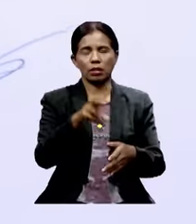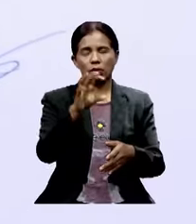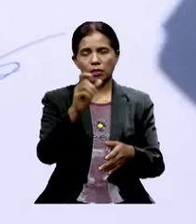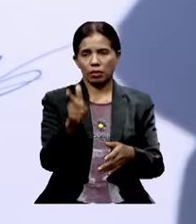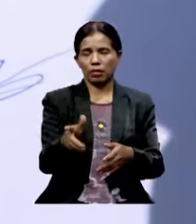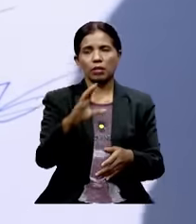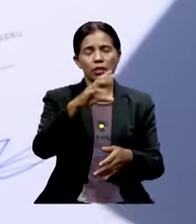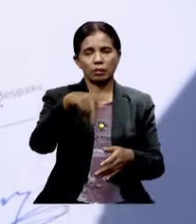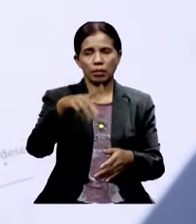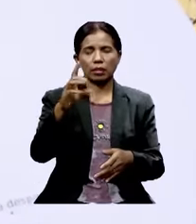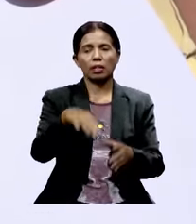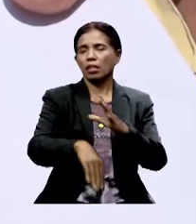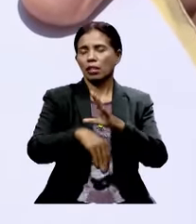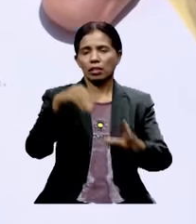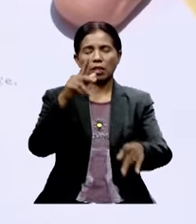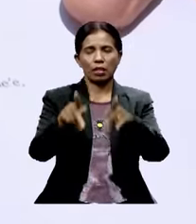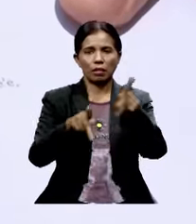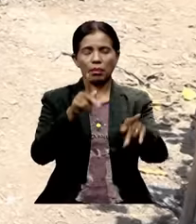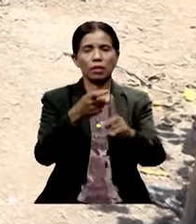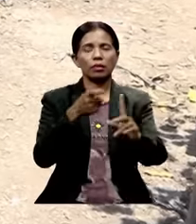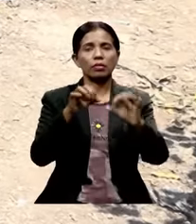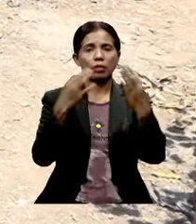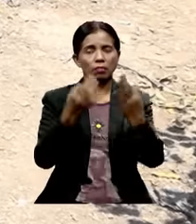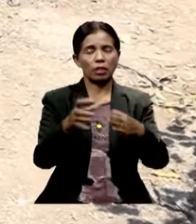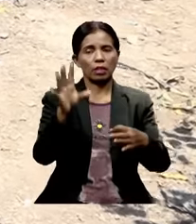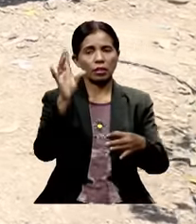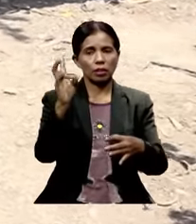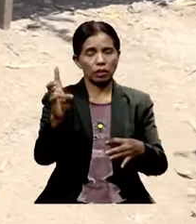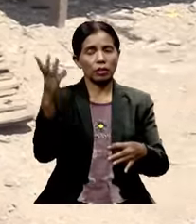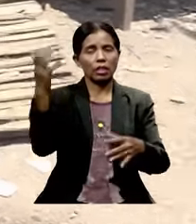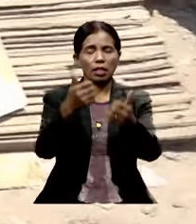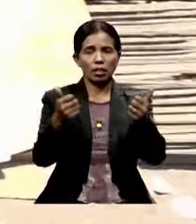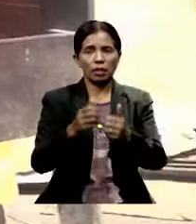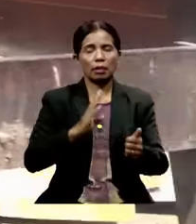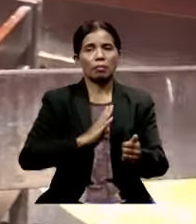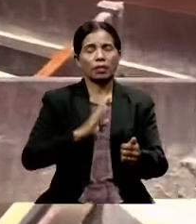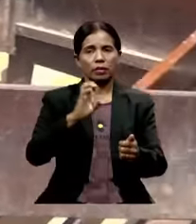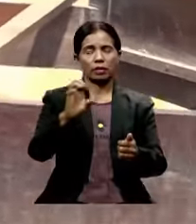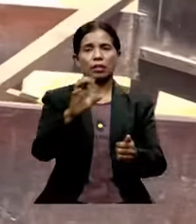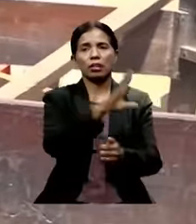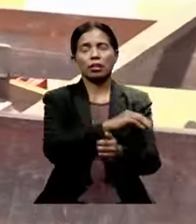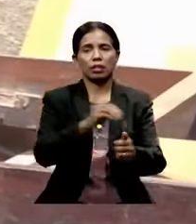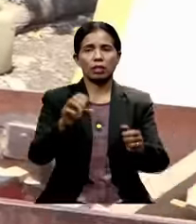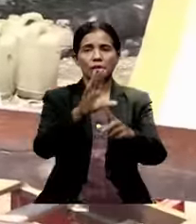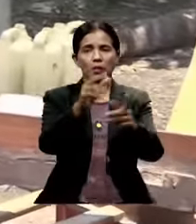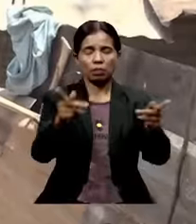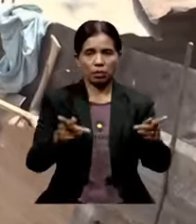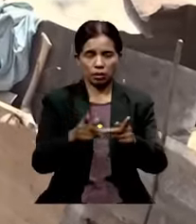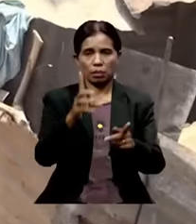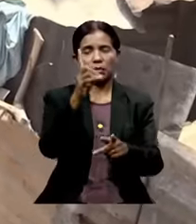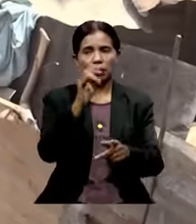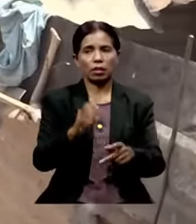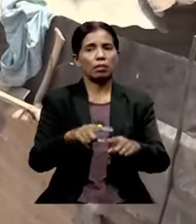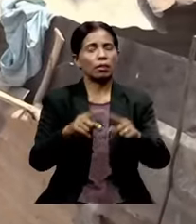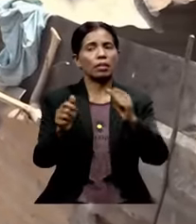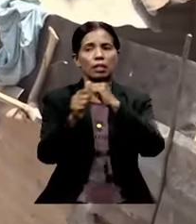CVTDD, Rodihasai Obrigatório, População Umakainhitu, e a aldeia Bekusi Kraik, Suku Bekora, Posto Administrativo Cristo Rei, Município Dili, mas bem,